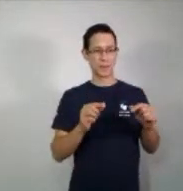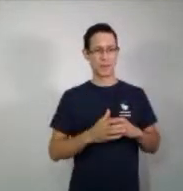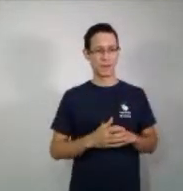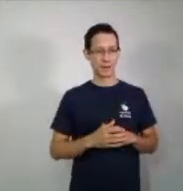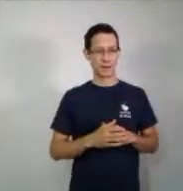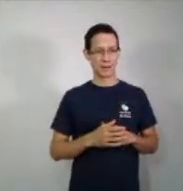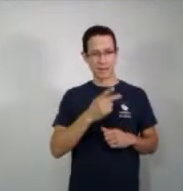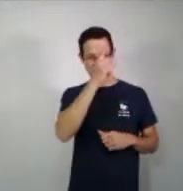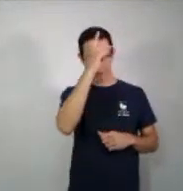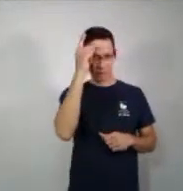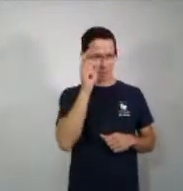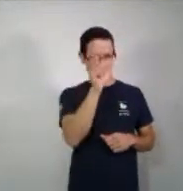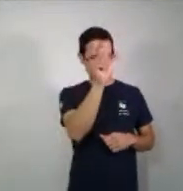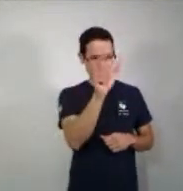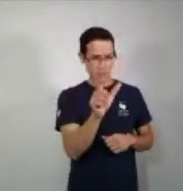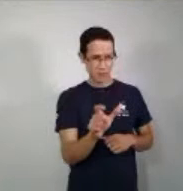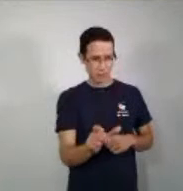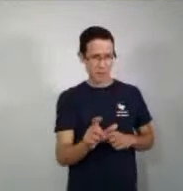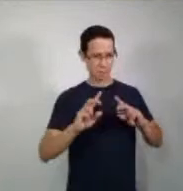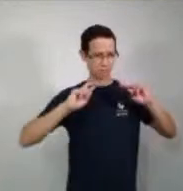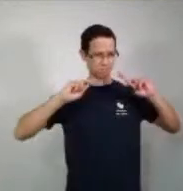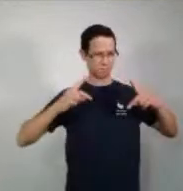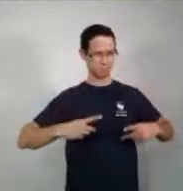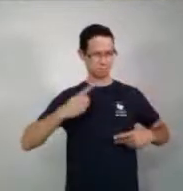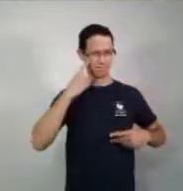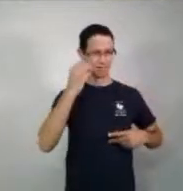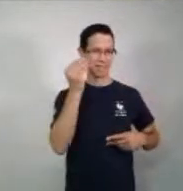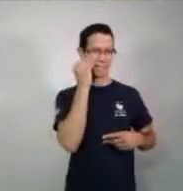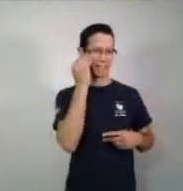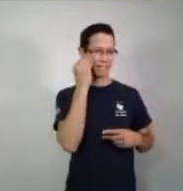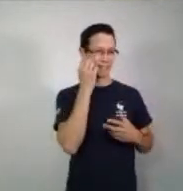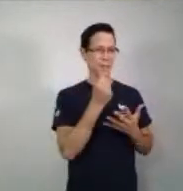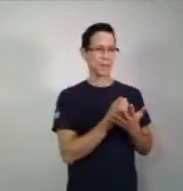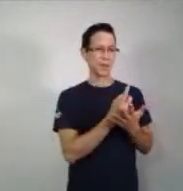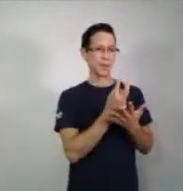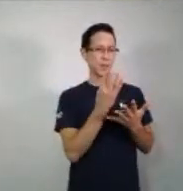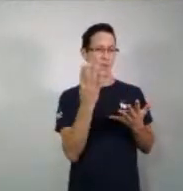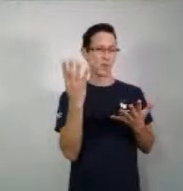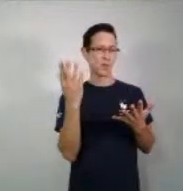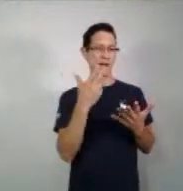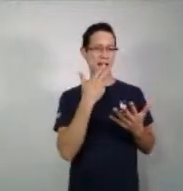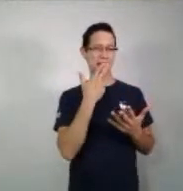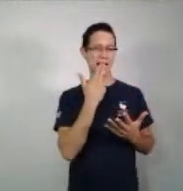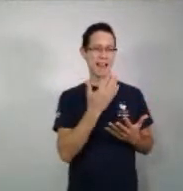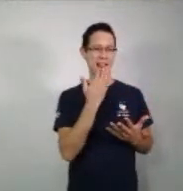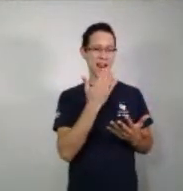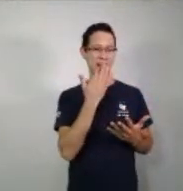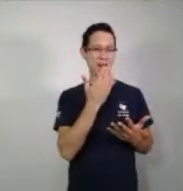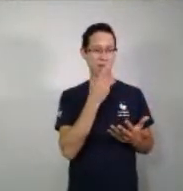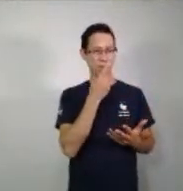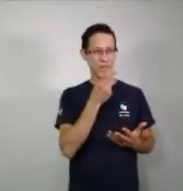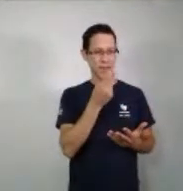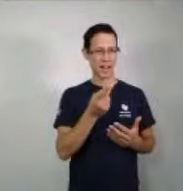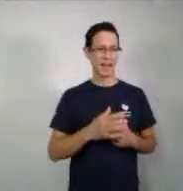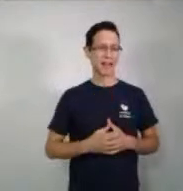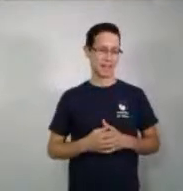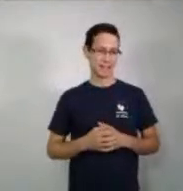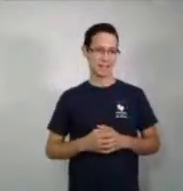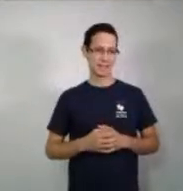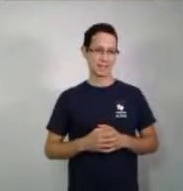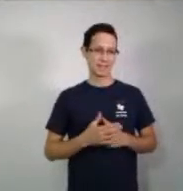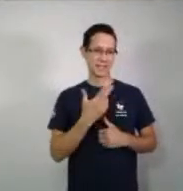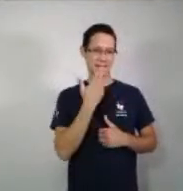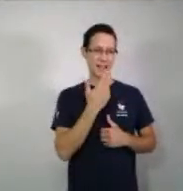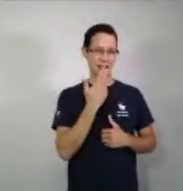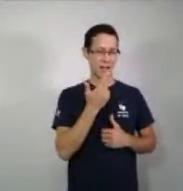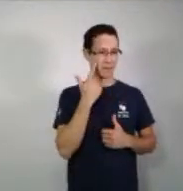pessoa, o grau de humanidade de uma pessoa é medido pela quantidade de línguas que ela fala, uma coisa assim. Eu não Fala. achei de quem é, mas eu achei que